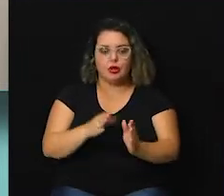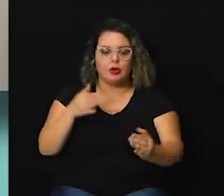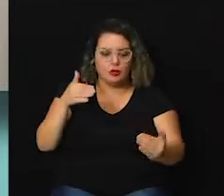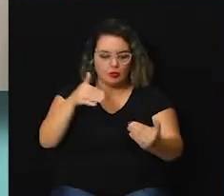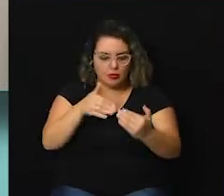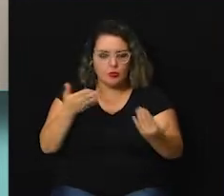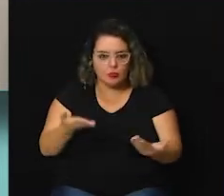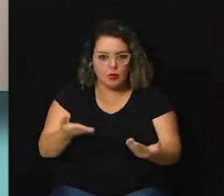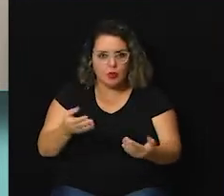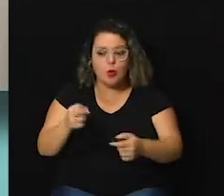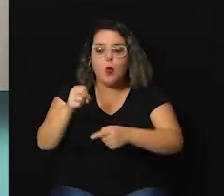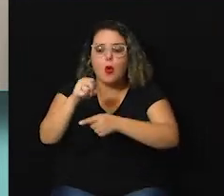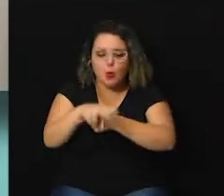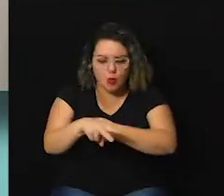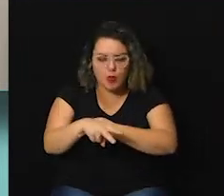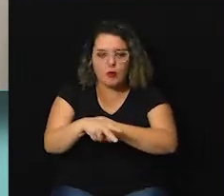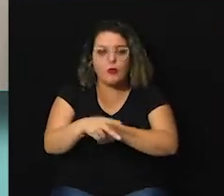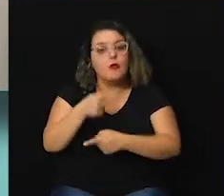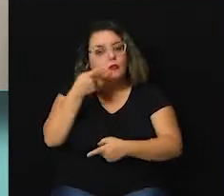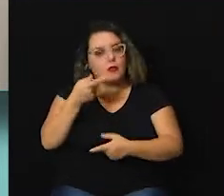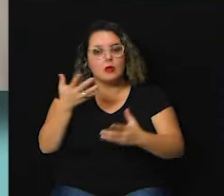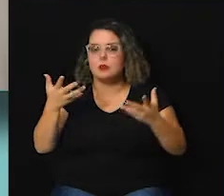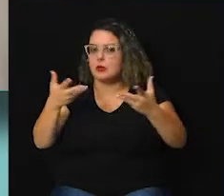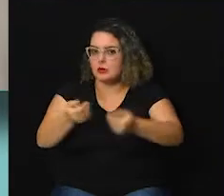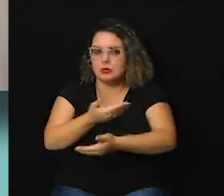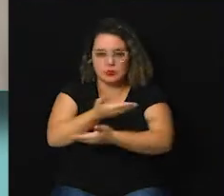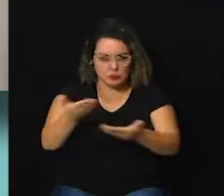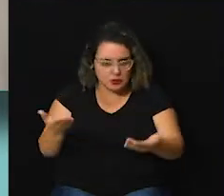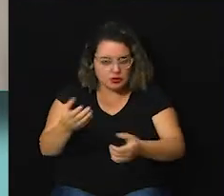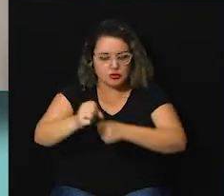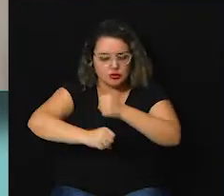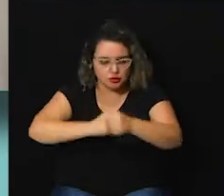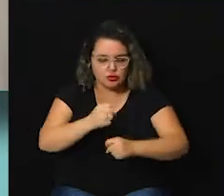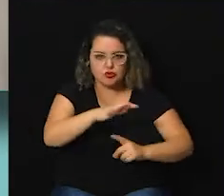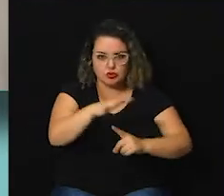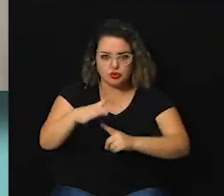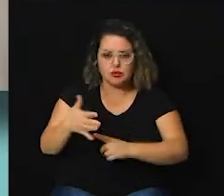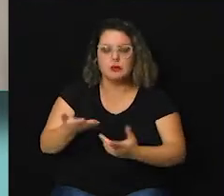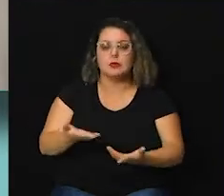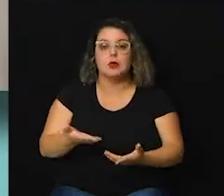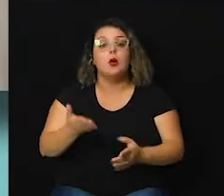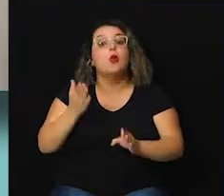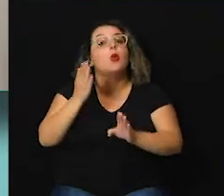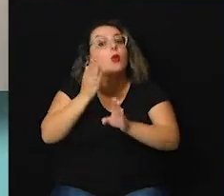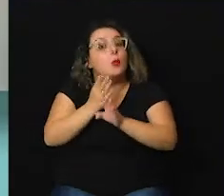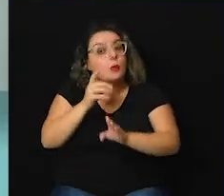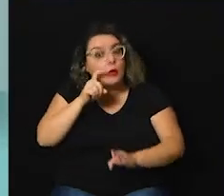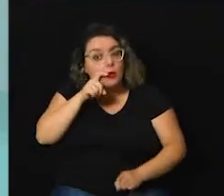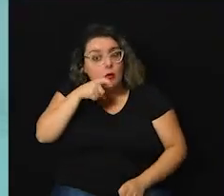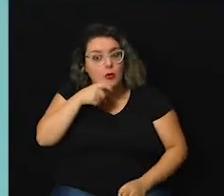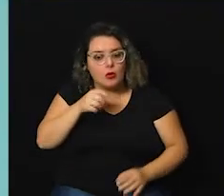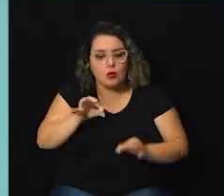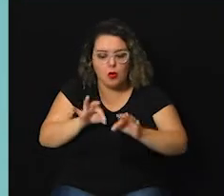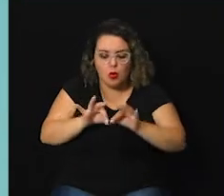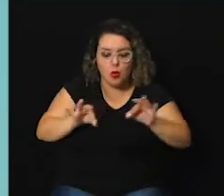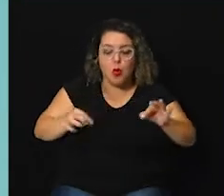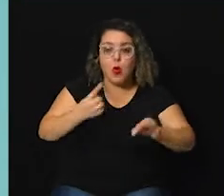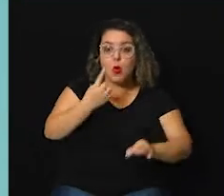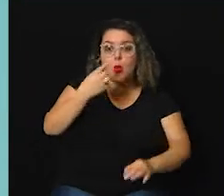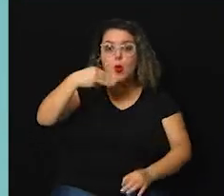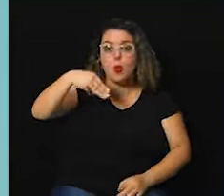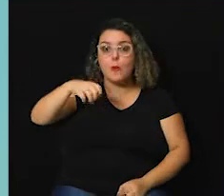de reforçar, Mariana, para você e para os ouvintes do Giro Ambiental, é o seguinte, que encontrar uma arara que tem aí 1